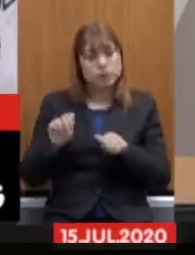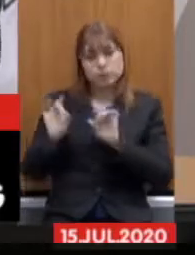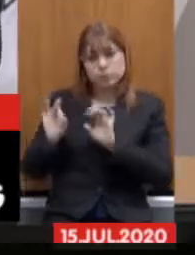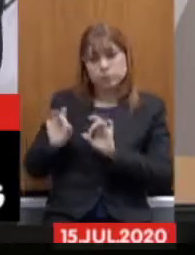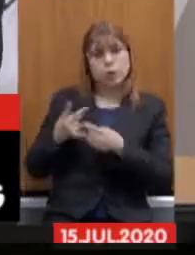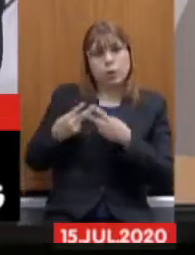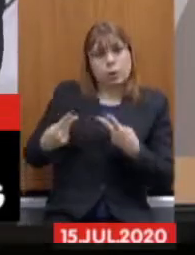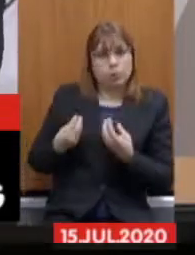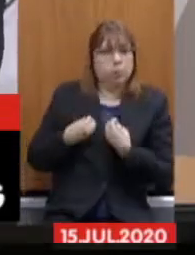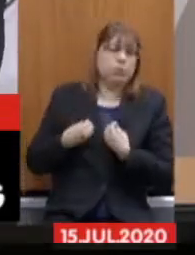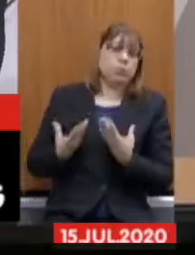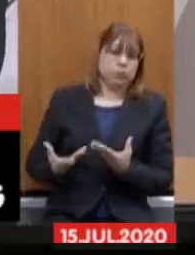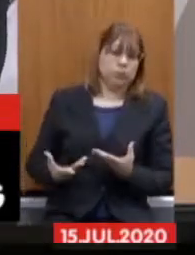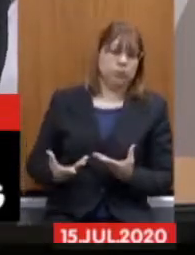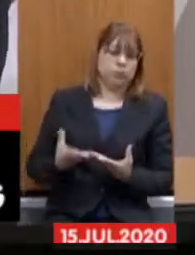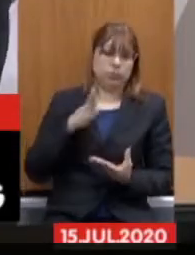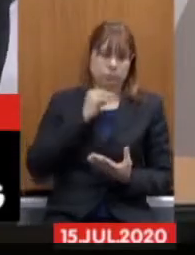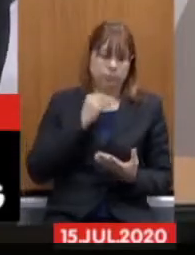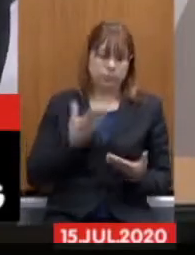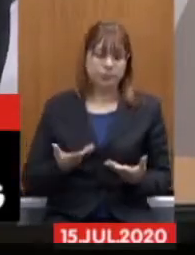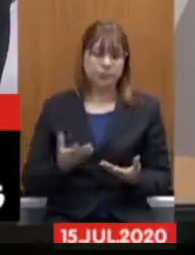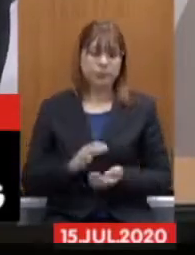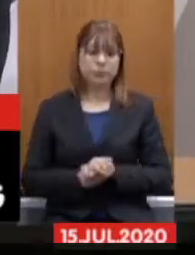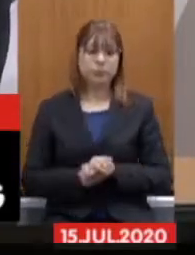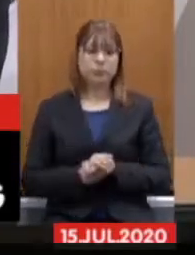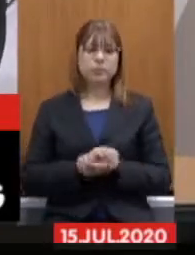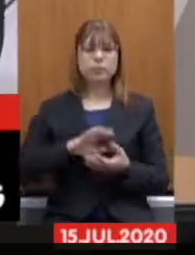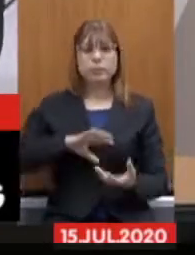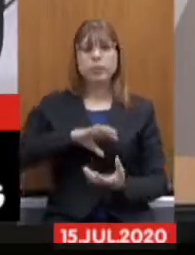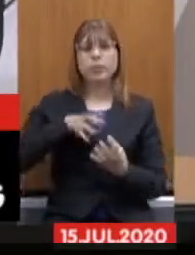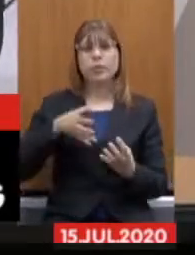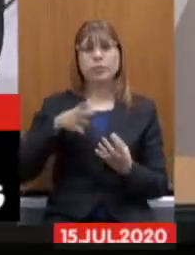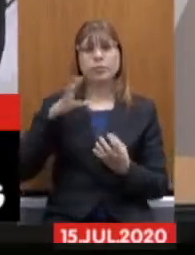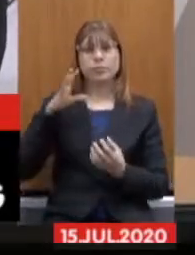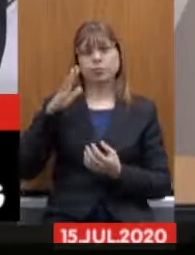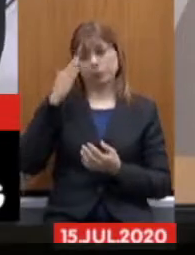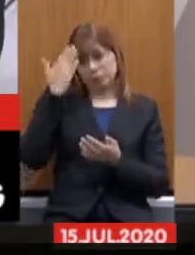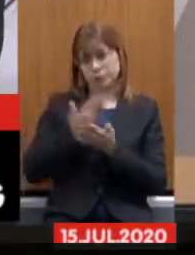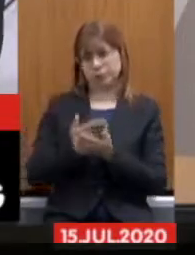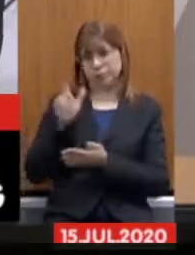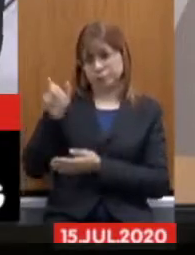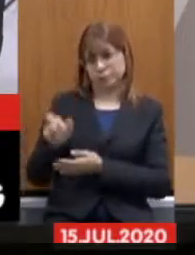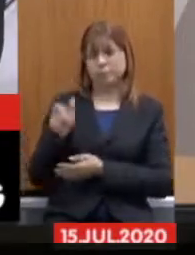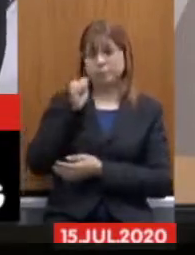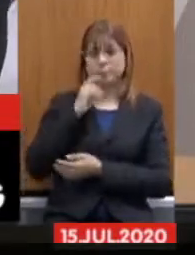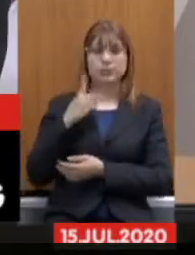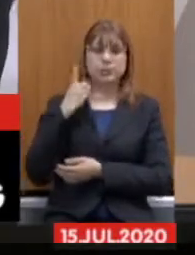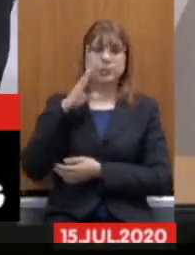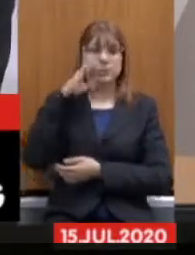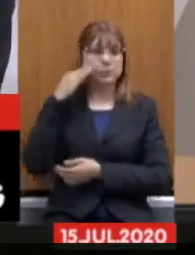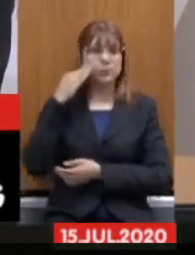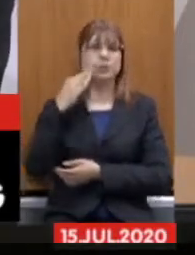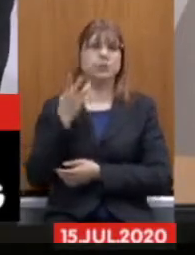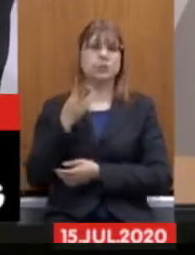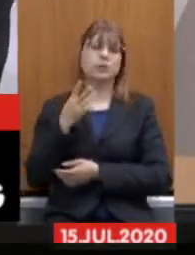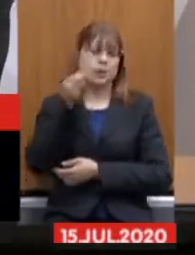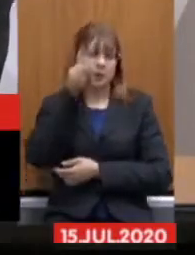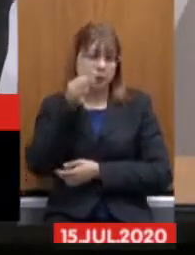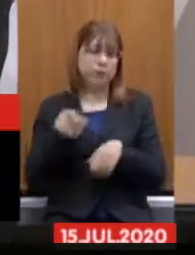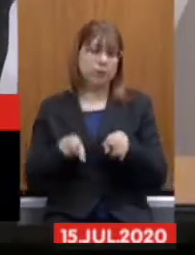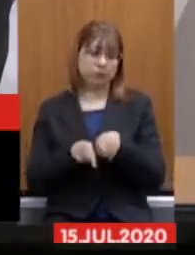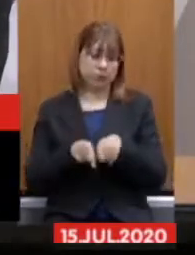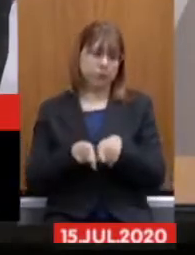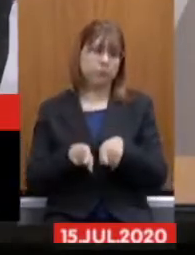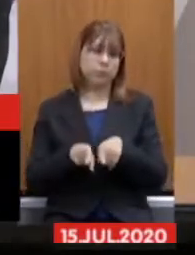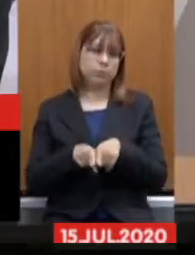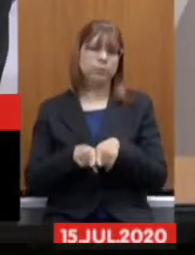especial a reforma também isso é uma coisa que eu acredito que a deputada beatriz cerqueira deve estar atento a isso